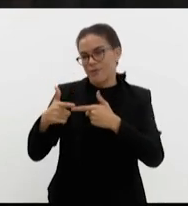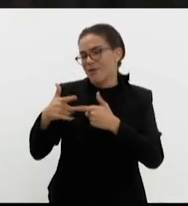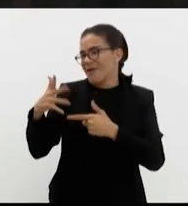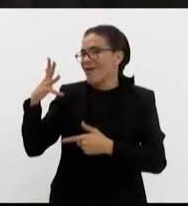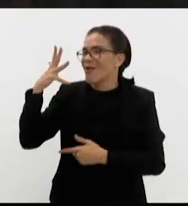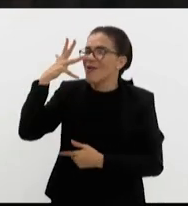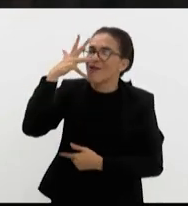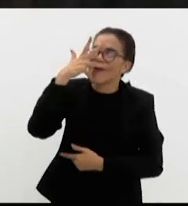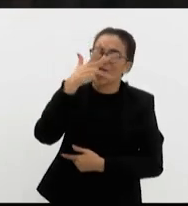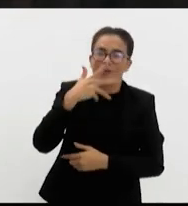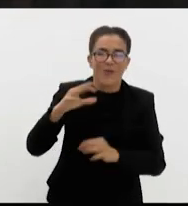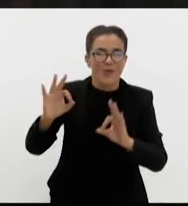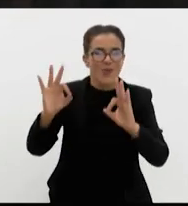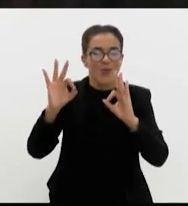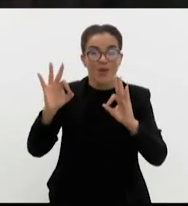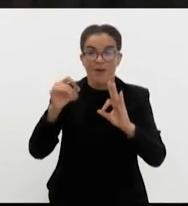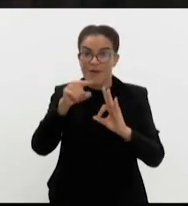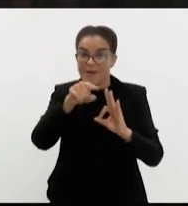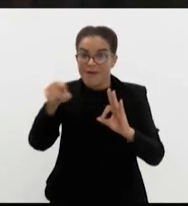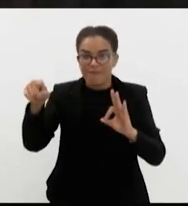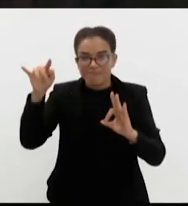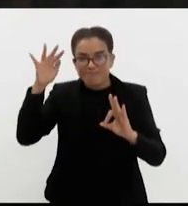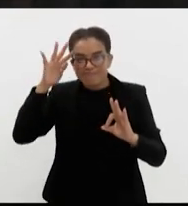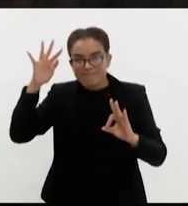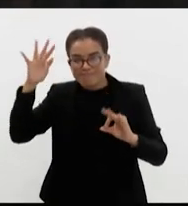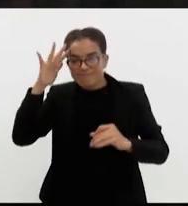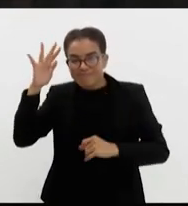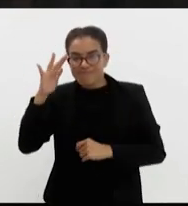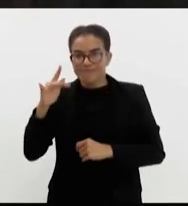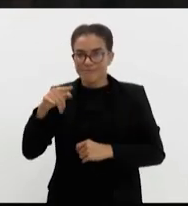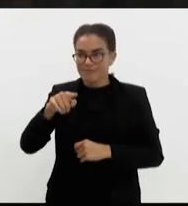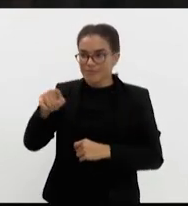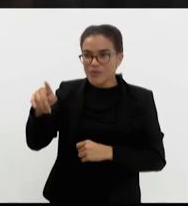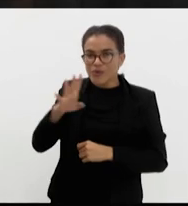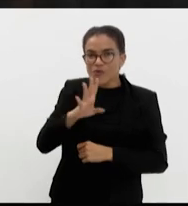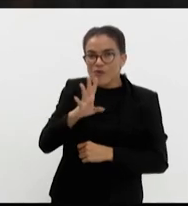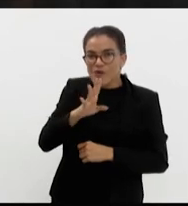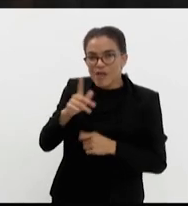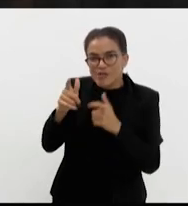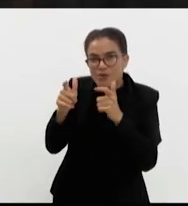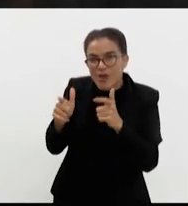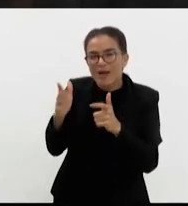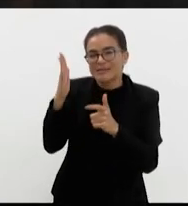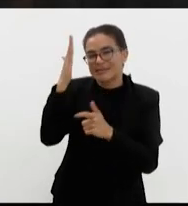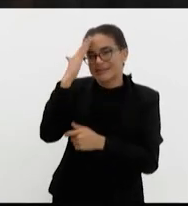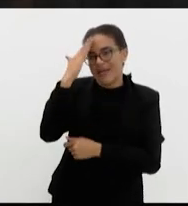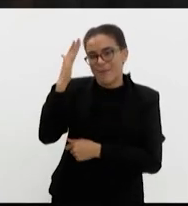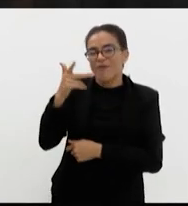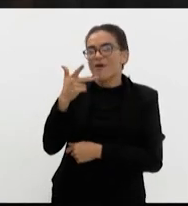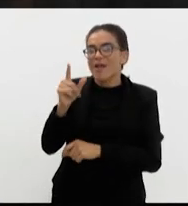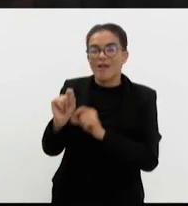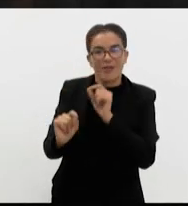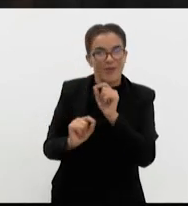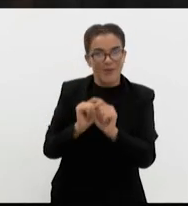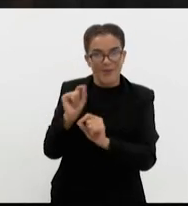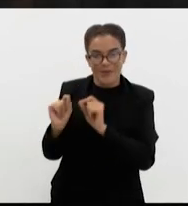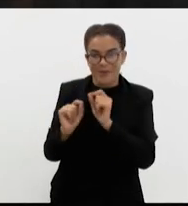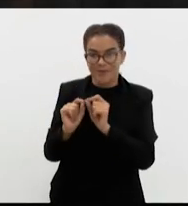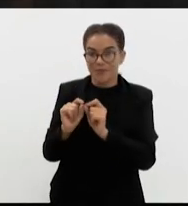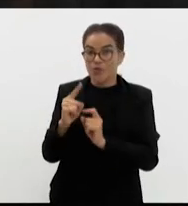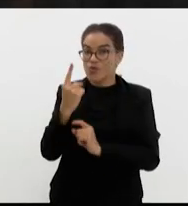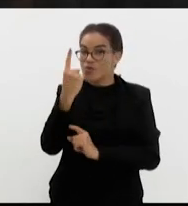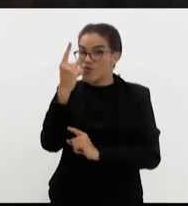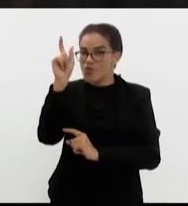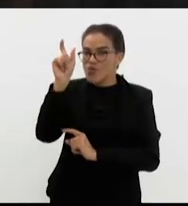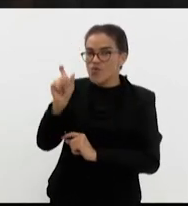lindíssimo para você ter uma noção e quem conhece o local sabe do que eu estou falando se um pescador